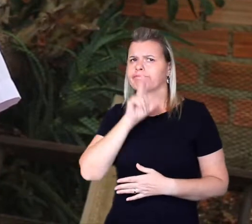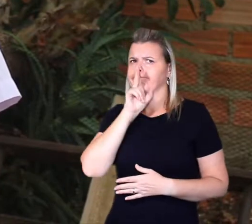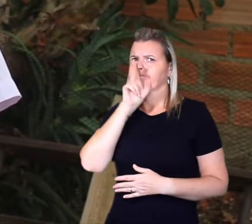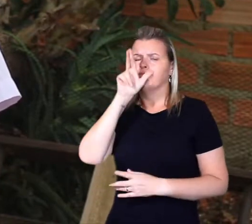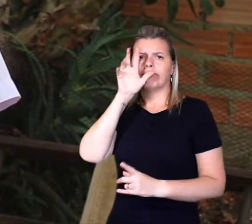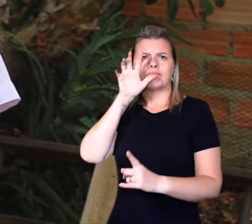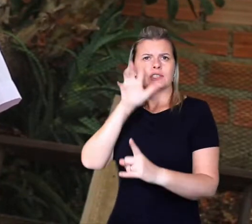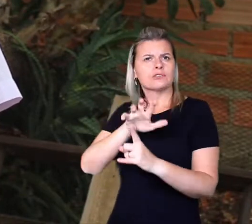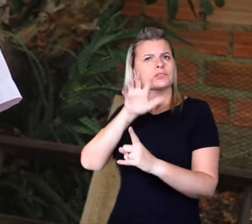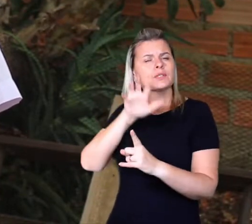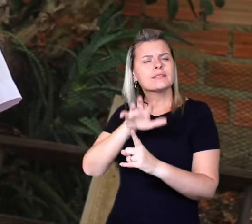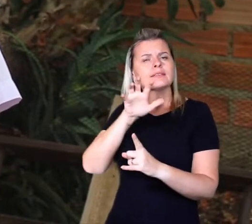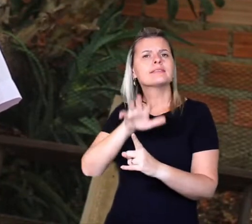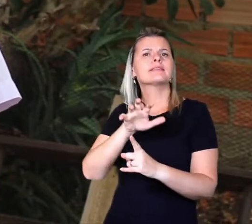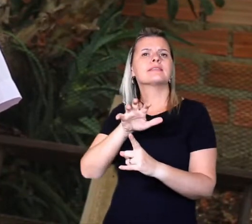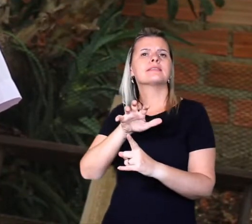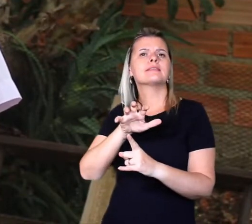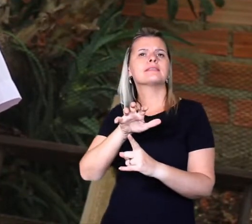influência fundamental